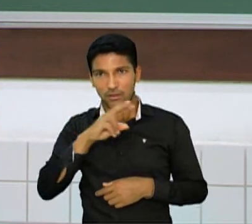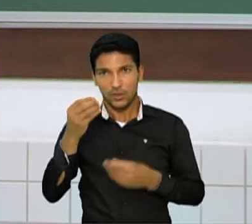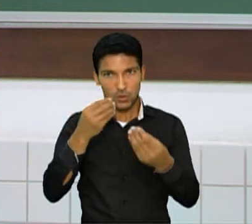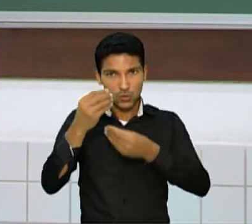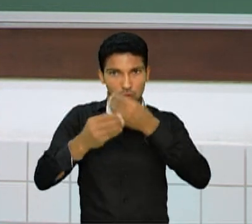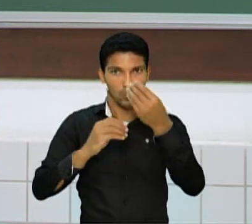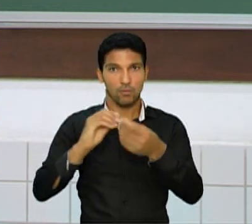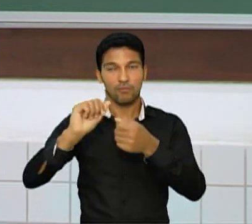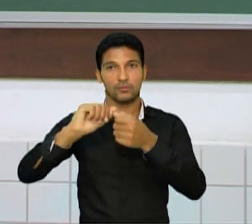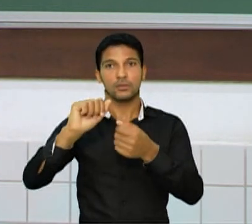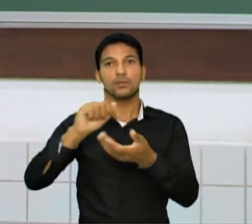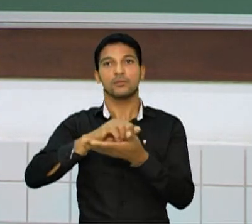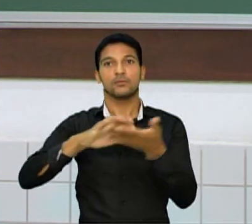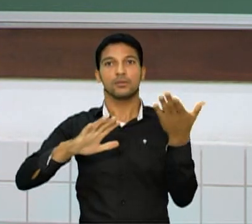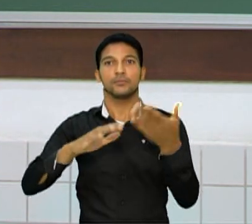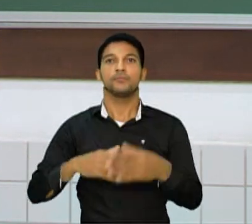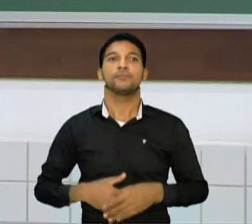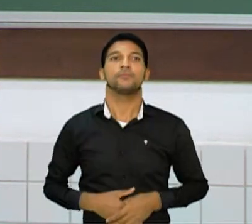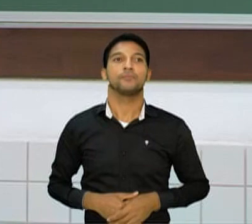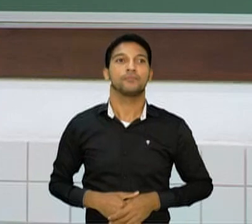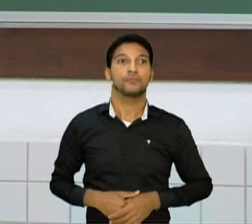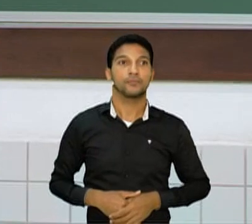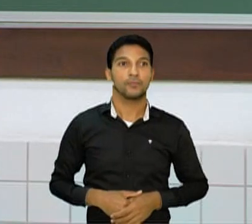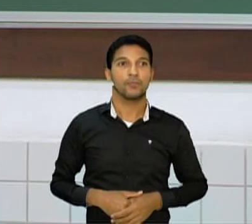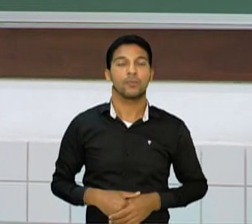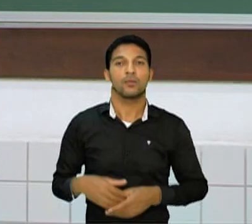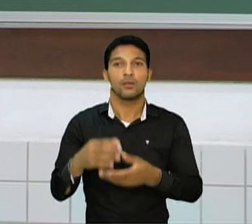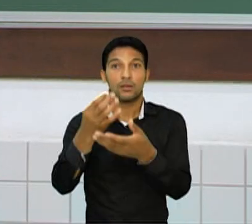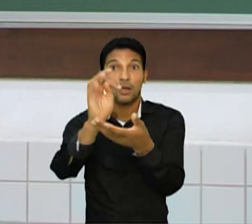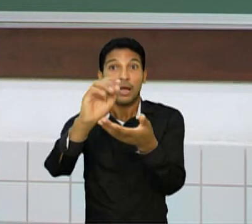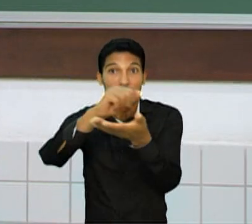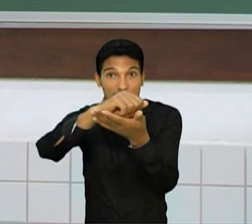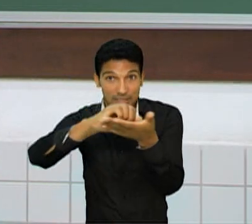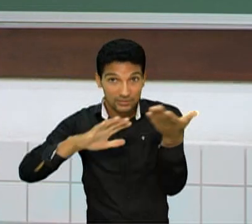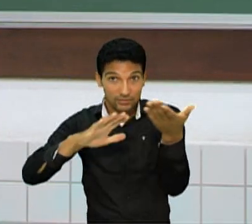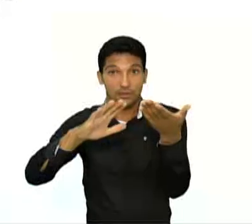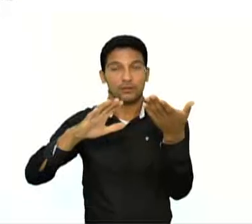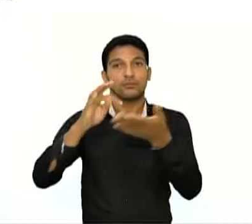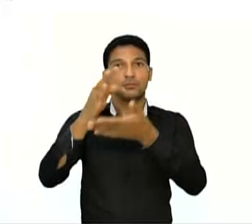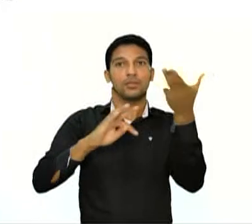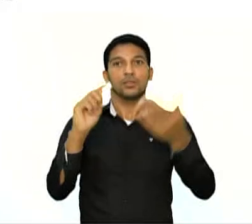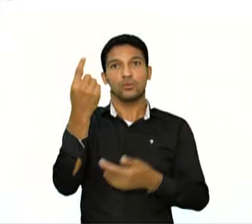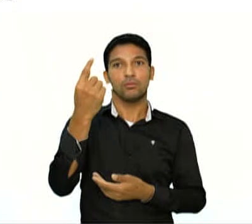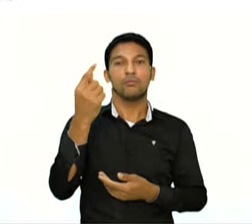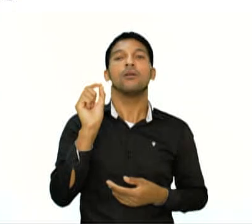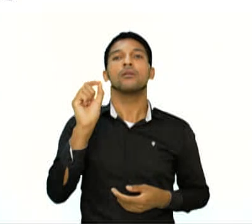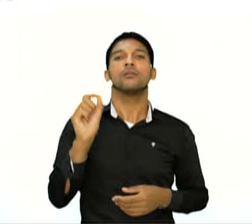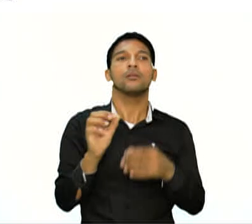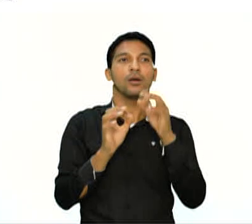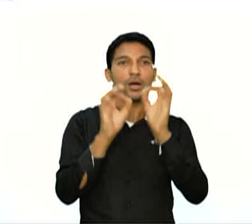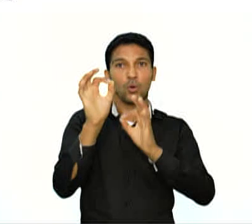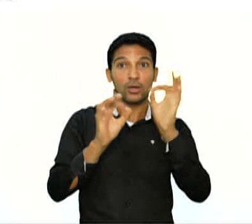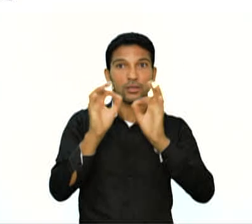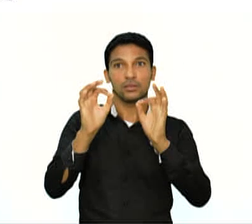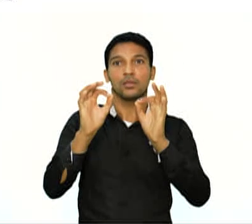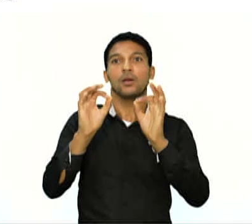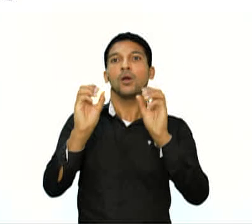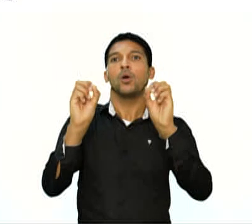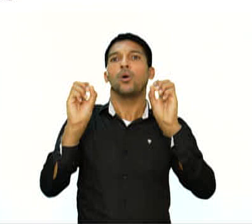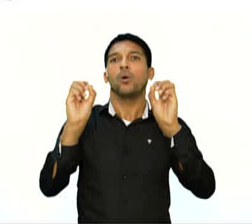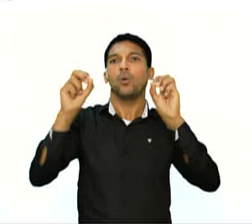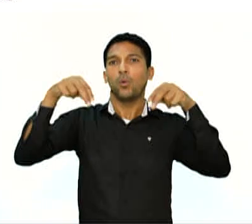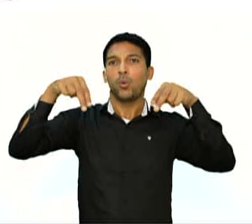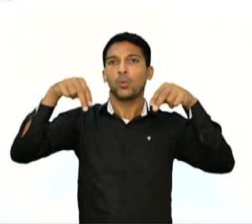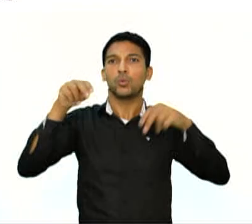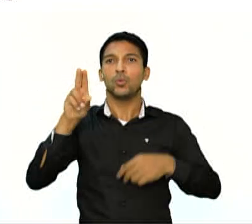aqui. No caso desta atividade, ela diz o seguinte, texto 1. A organização internacional formada